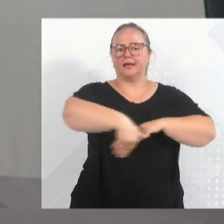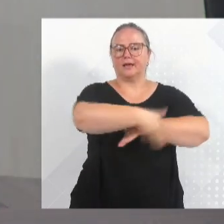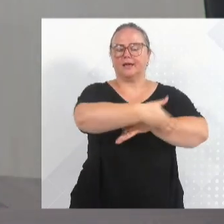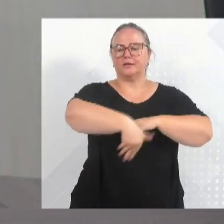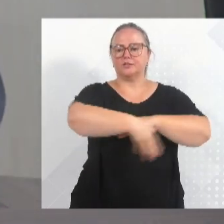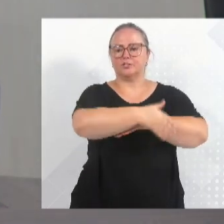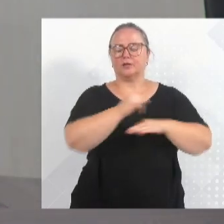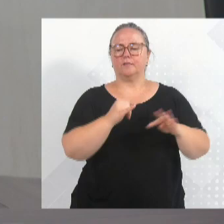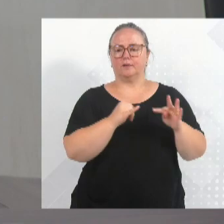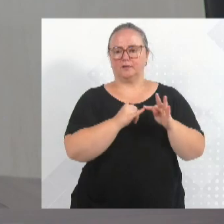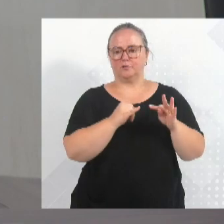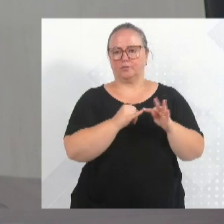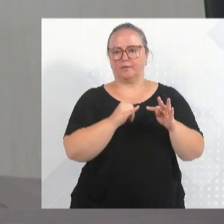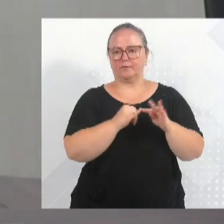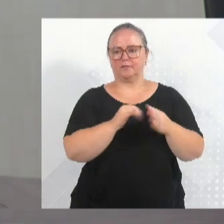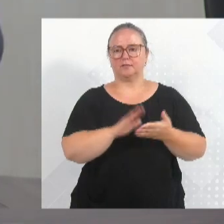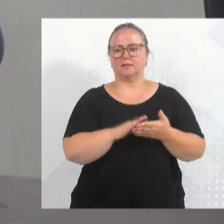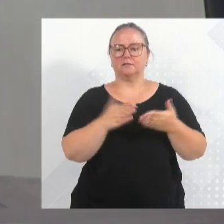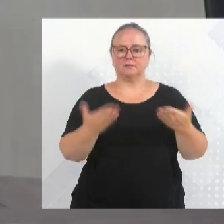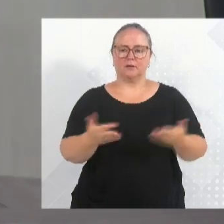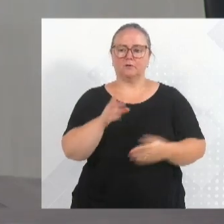Essas são as respostas,